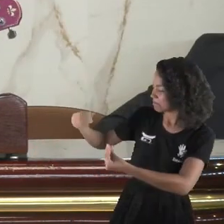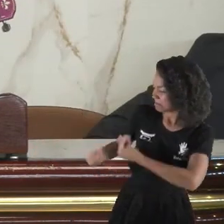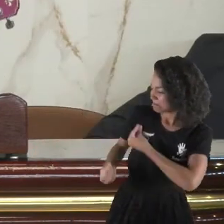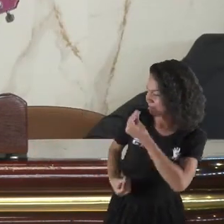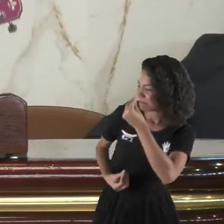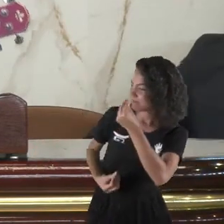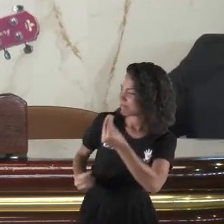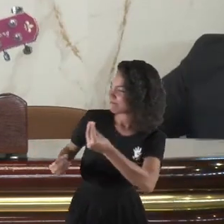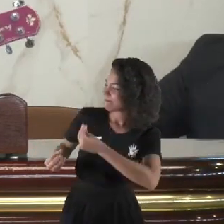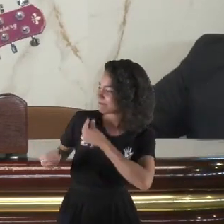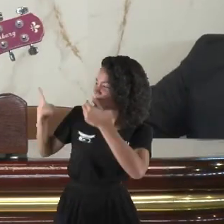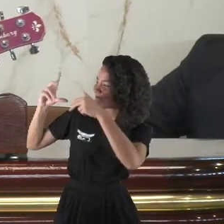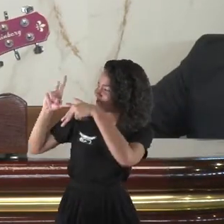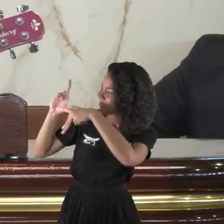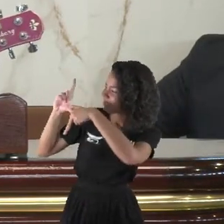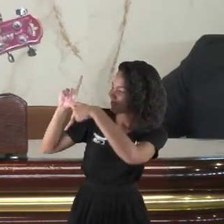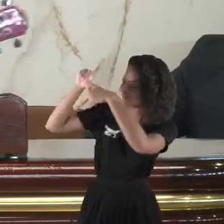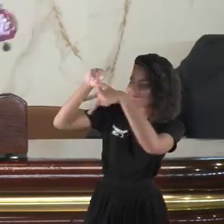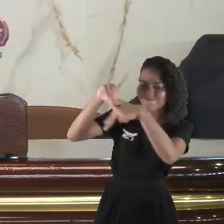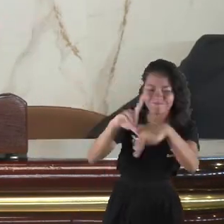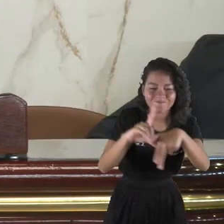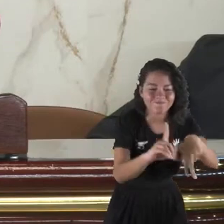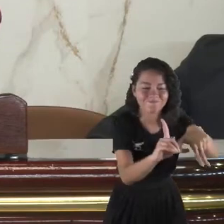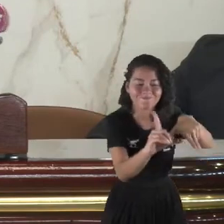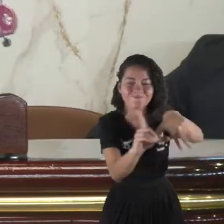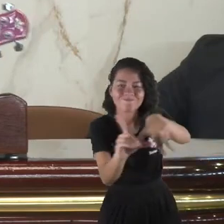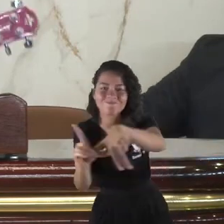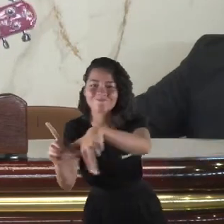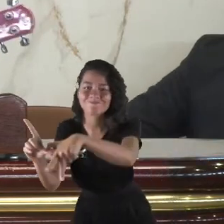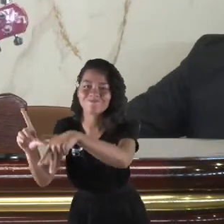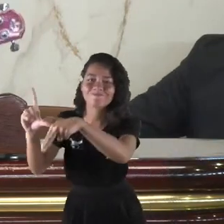presença te acompanhe por detrás,